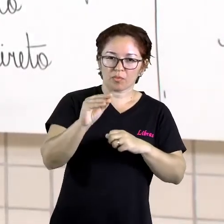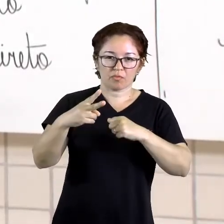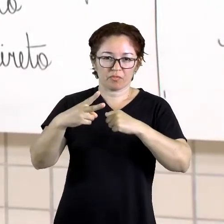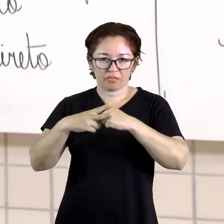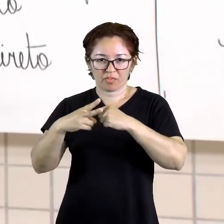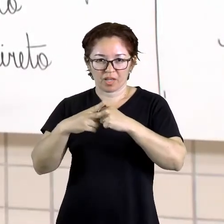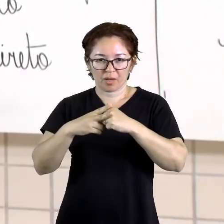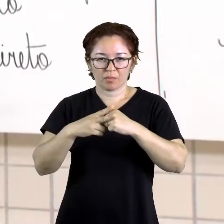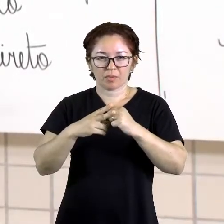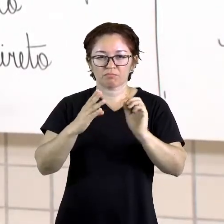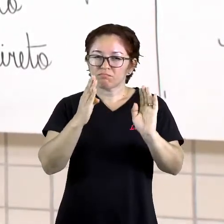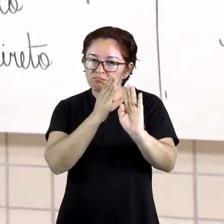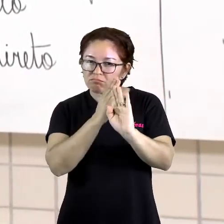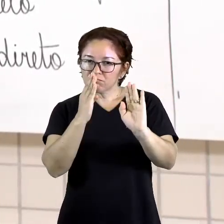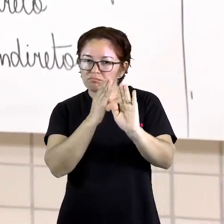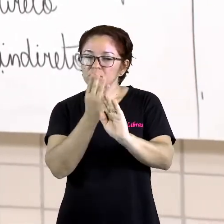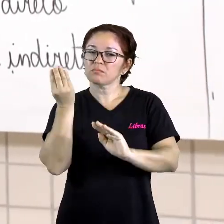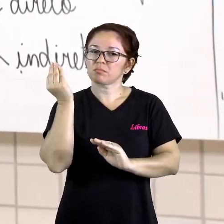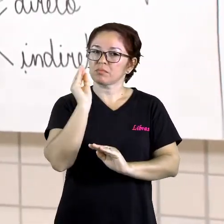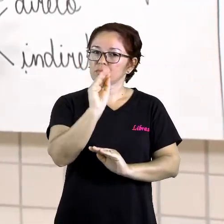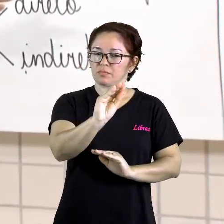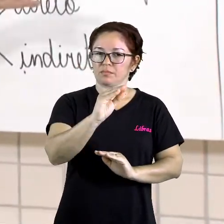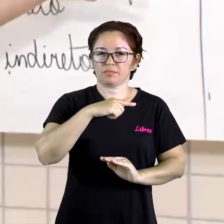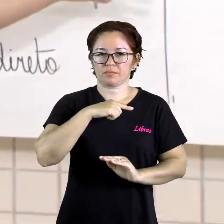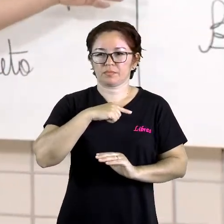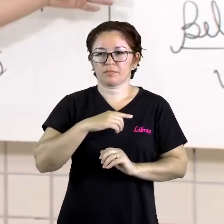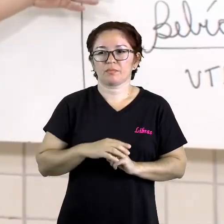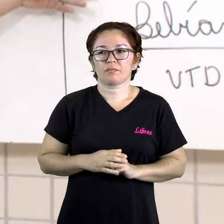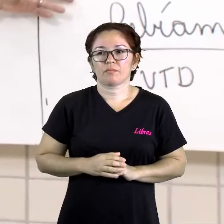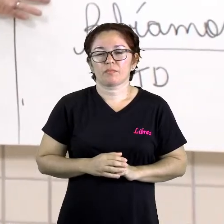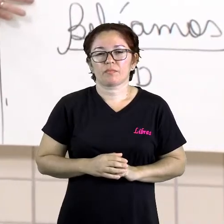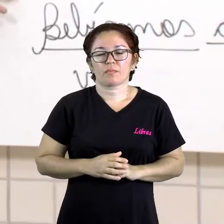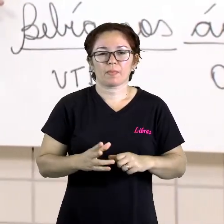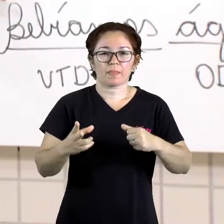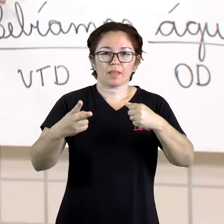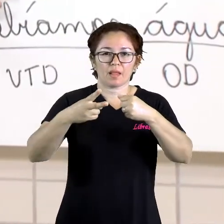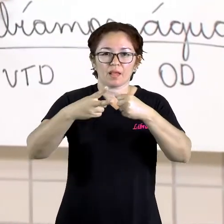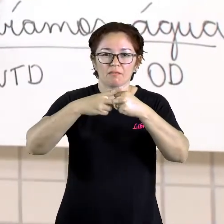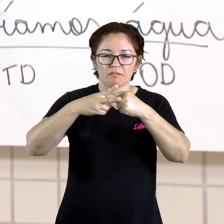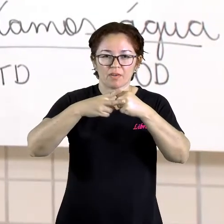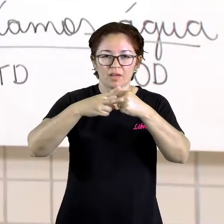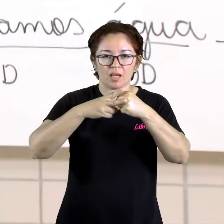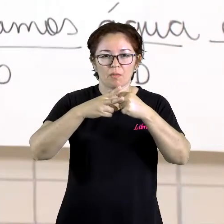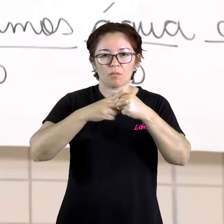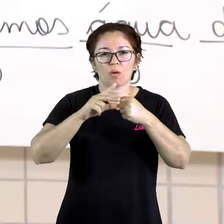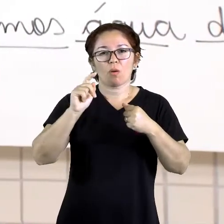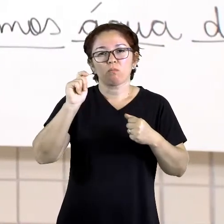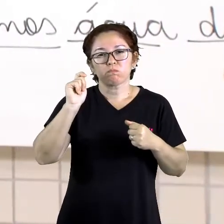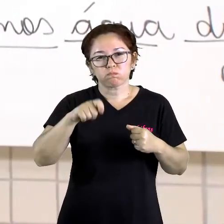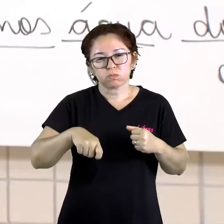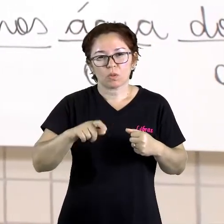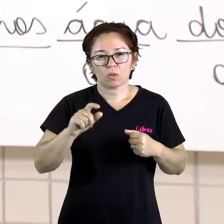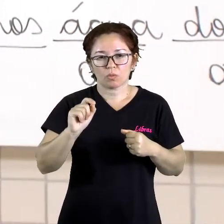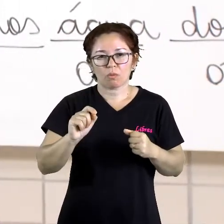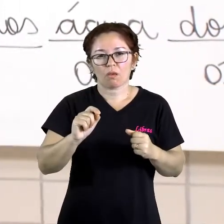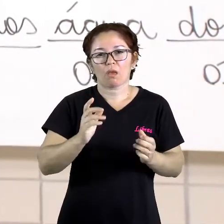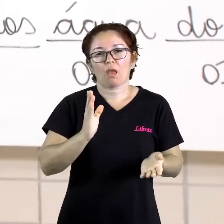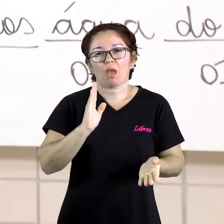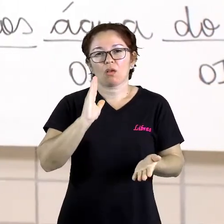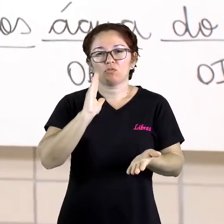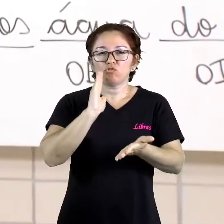Os verbos também podem ser transitivos direto e indireto, quando eles receberem os dois tipos